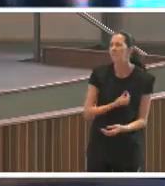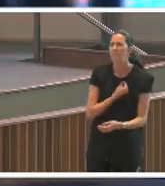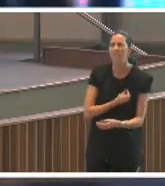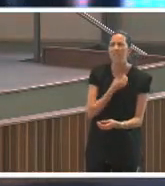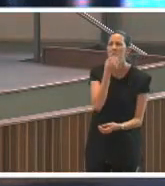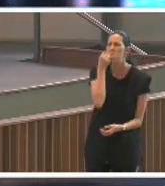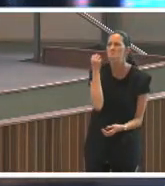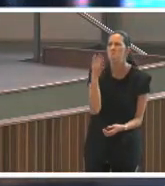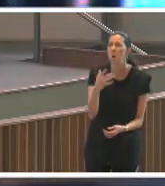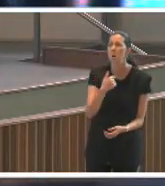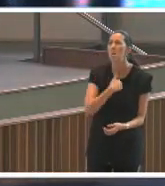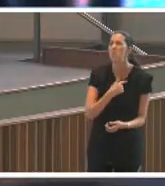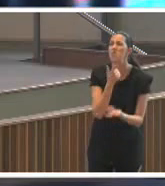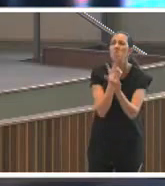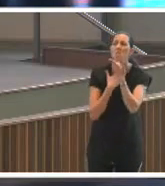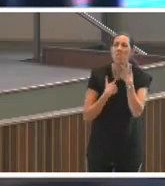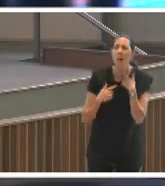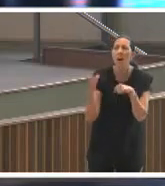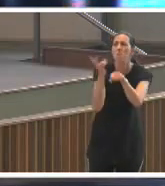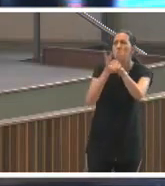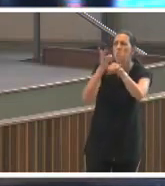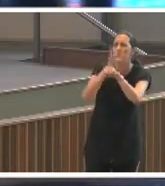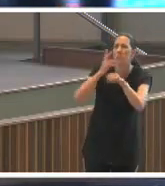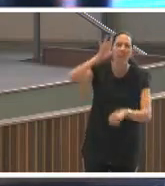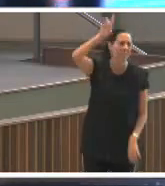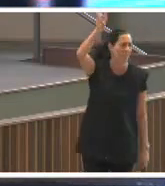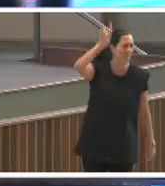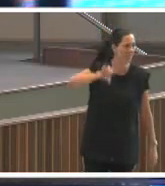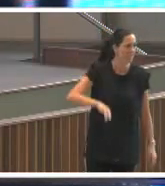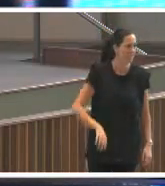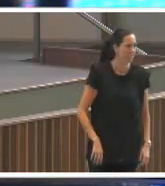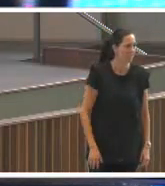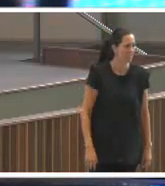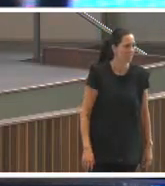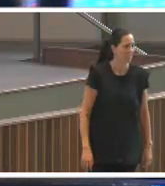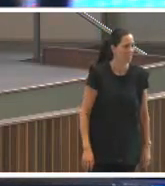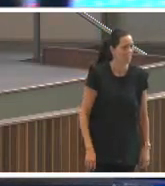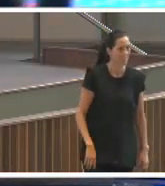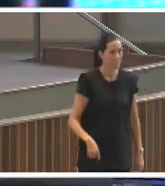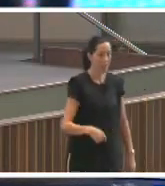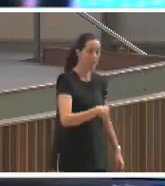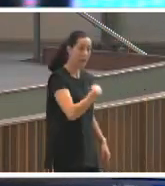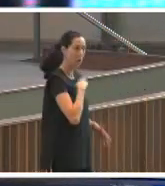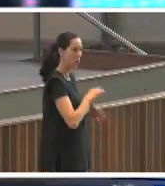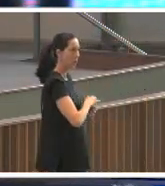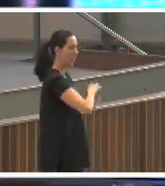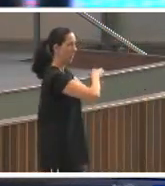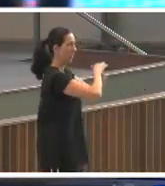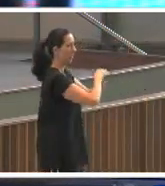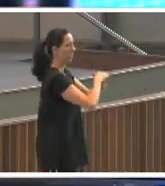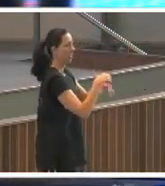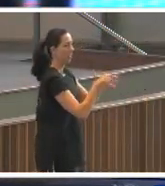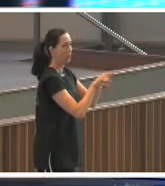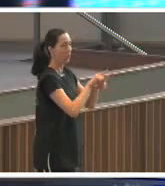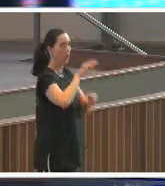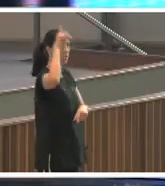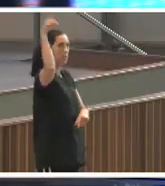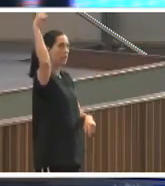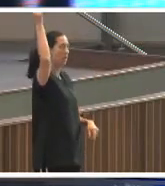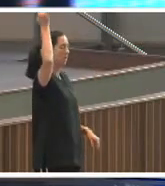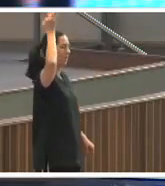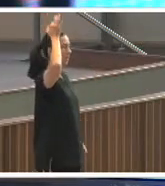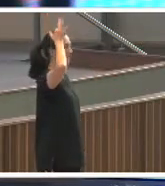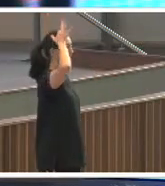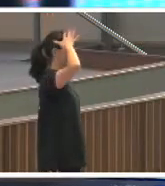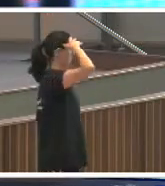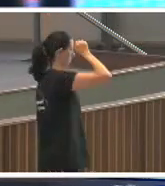E aí, na medida que a gente está buscando mais a Deus, Deus derrama graça. Batei e